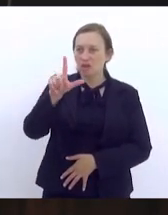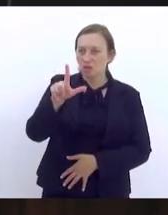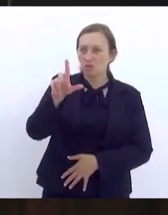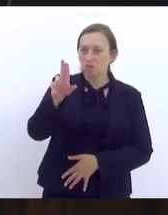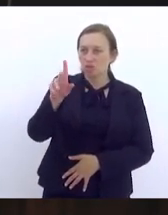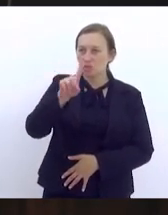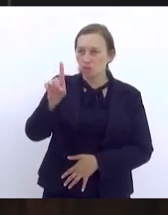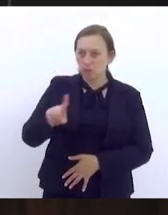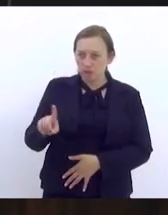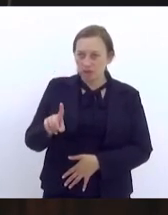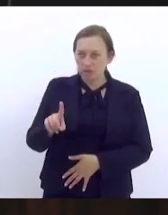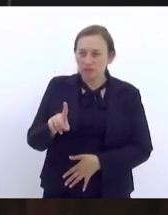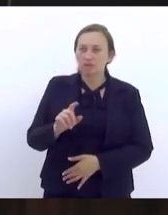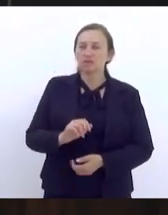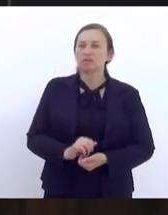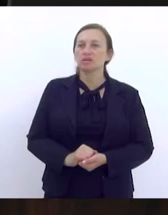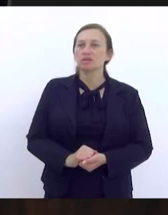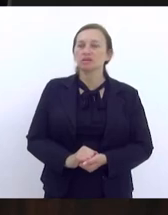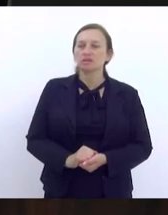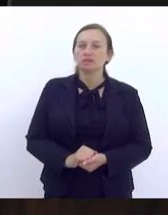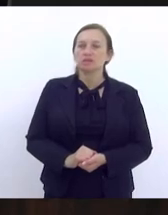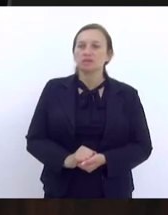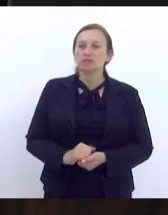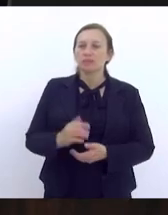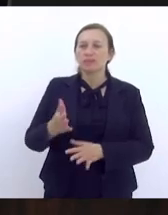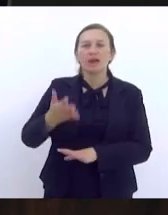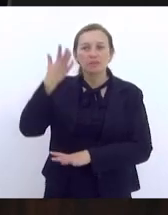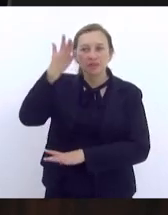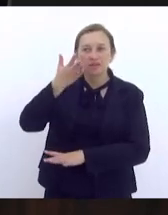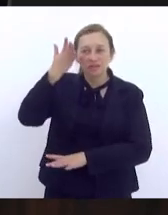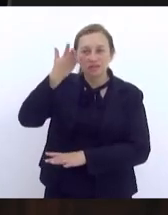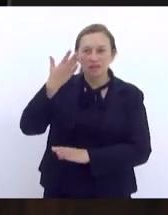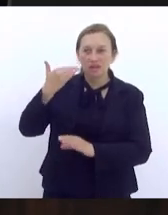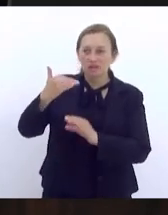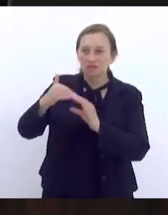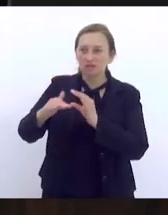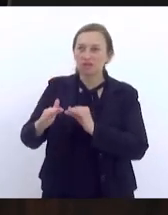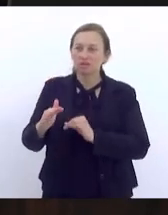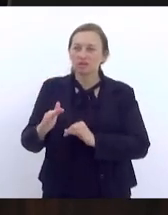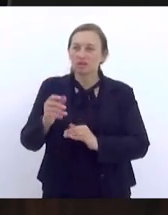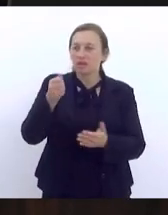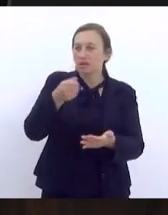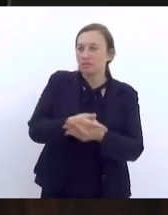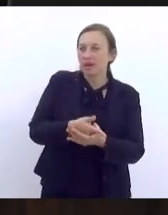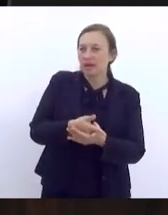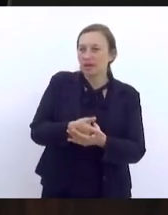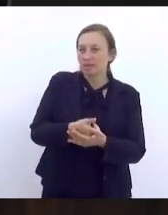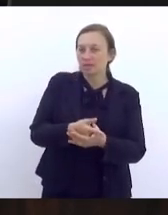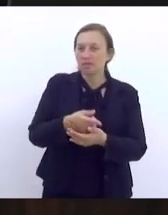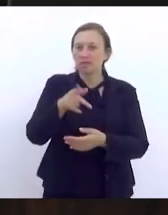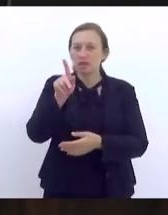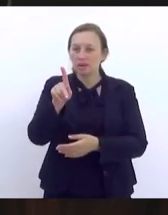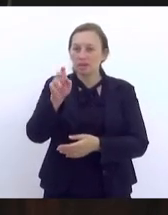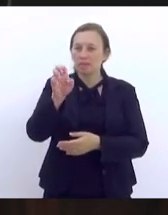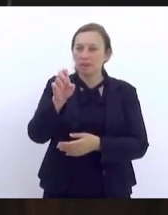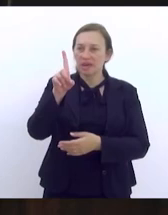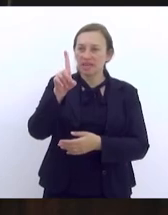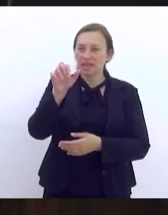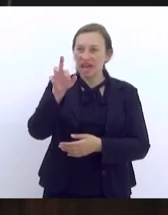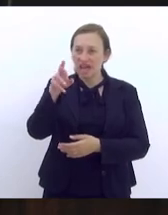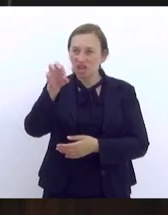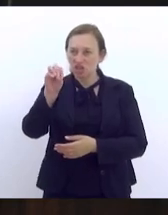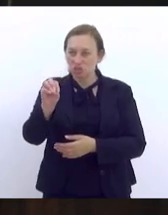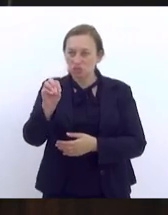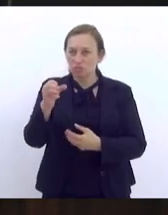Alberto Pereira de Souza o envio da mensagem dispondo sobre inserção do pagamento da tarefa de pedágio para veículos